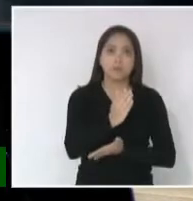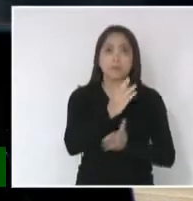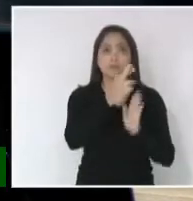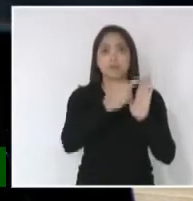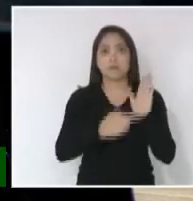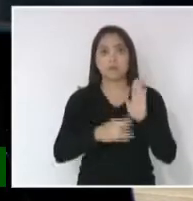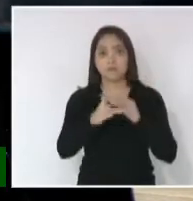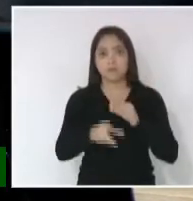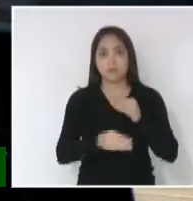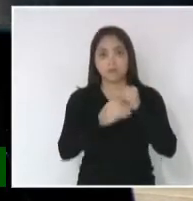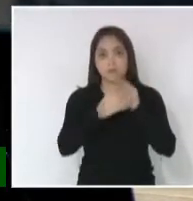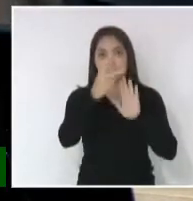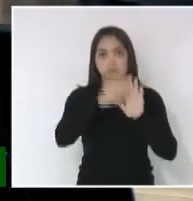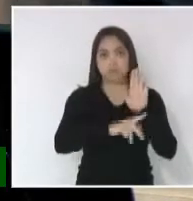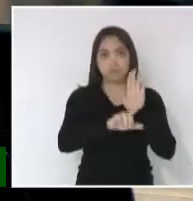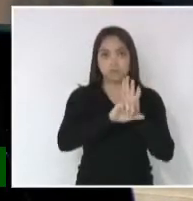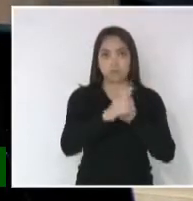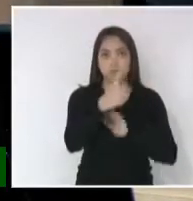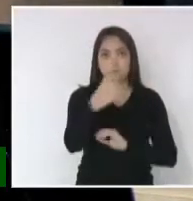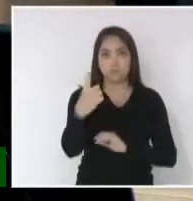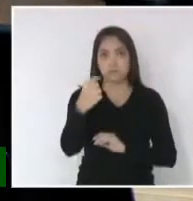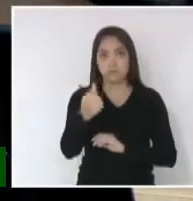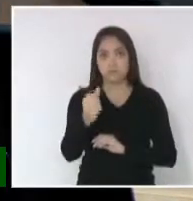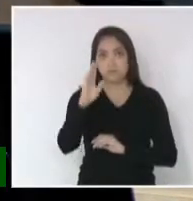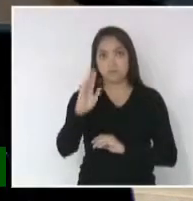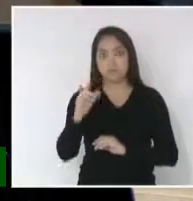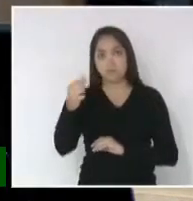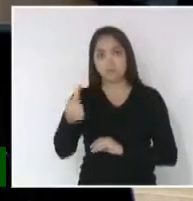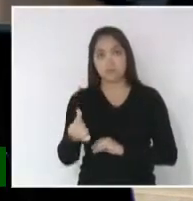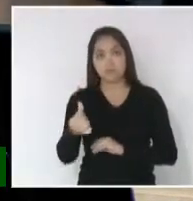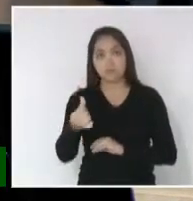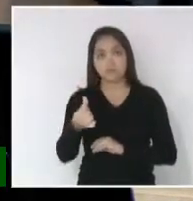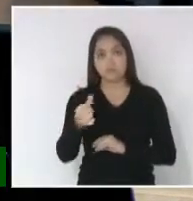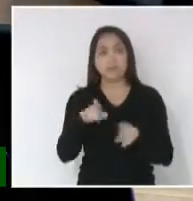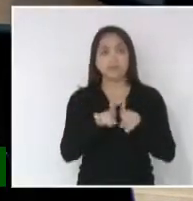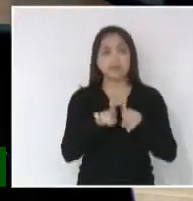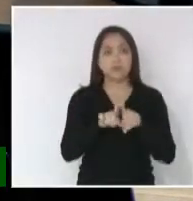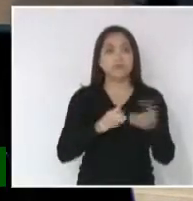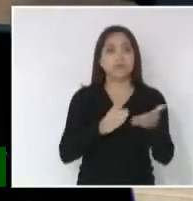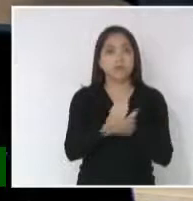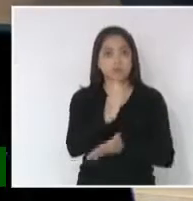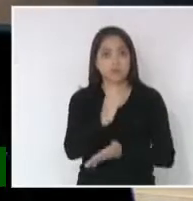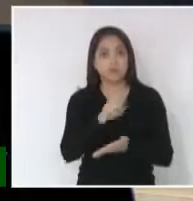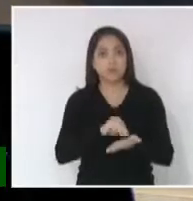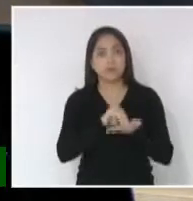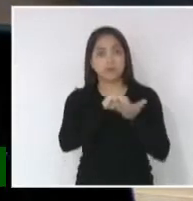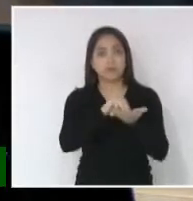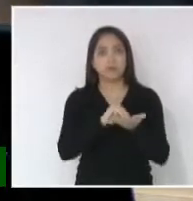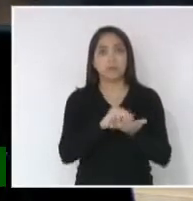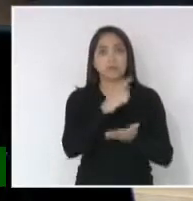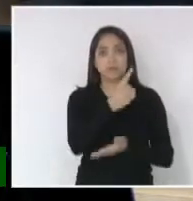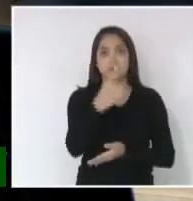final exarada ao projeto de lei número 116/2016 e também foi aprovada a moção número